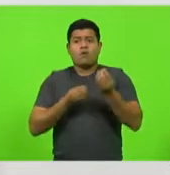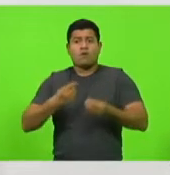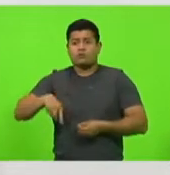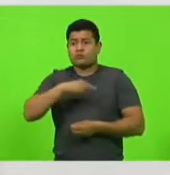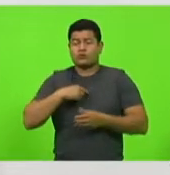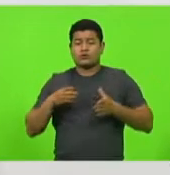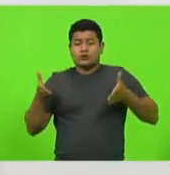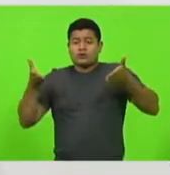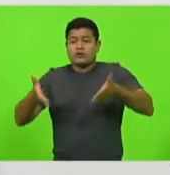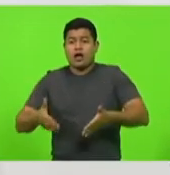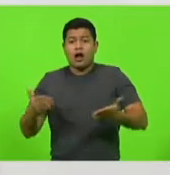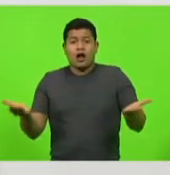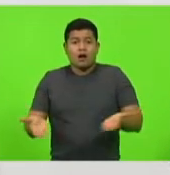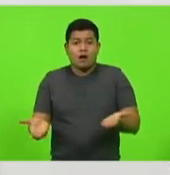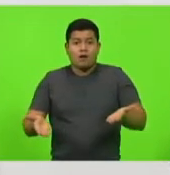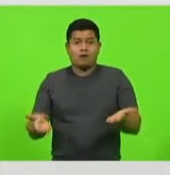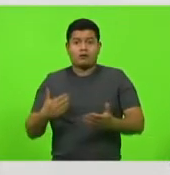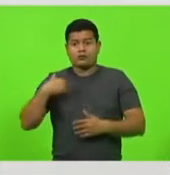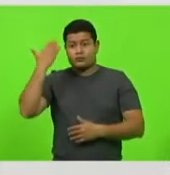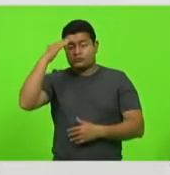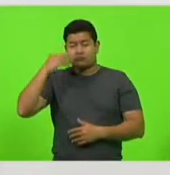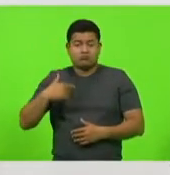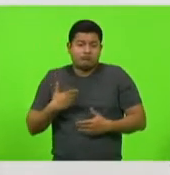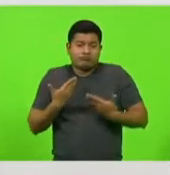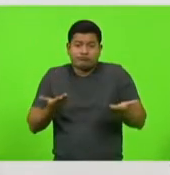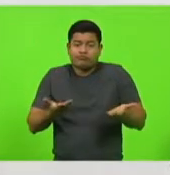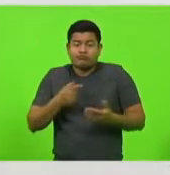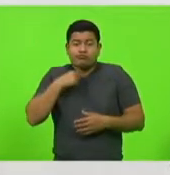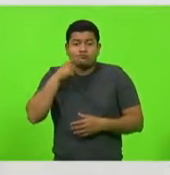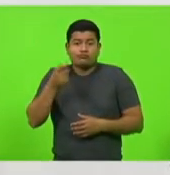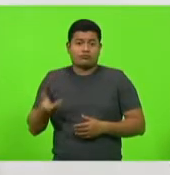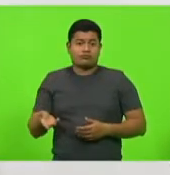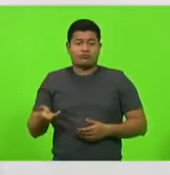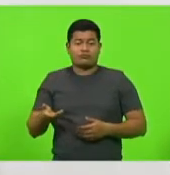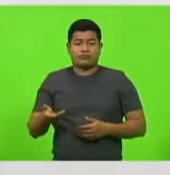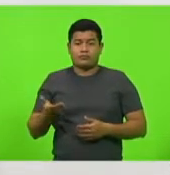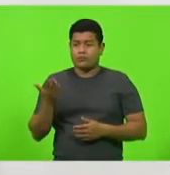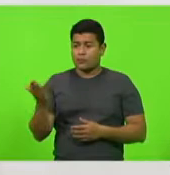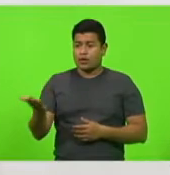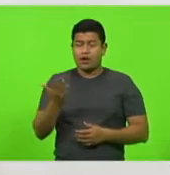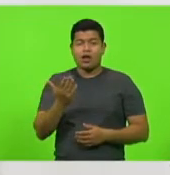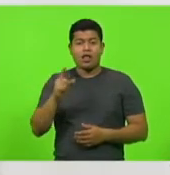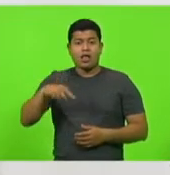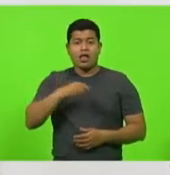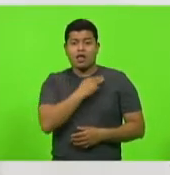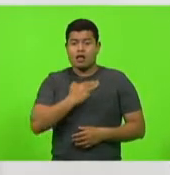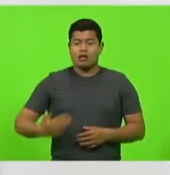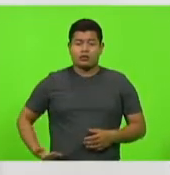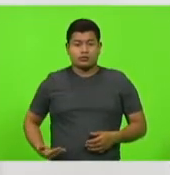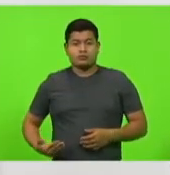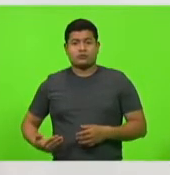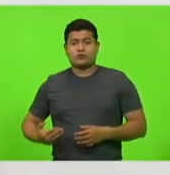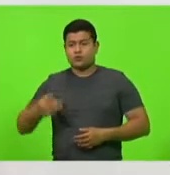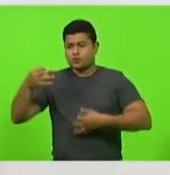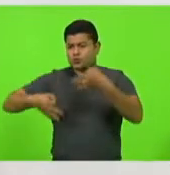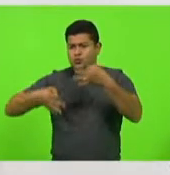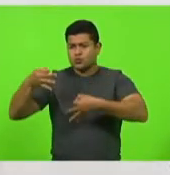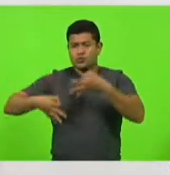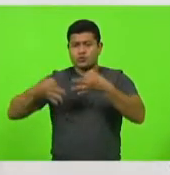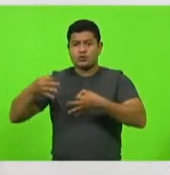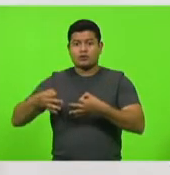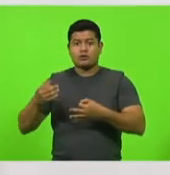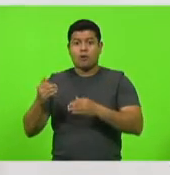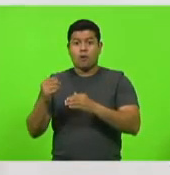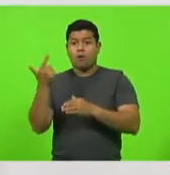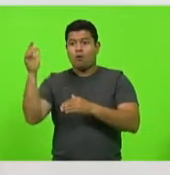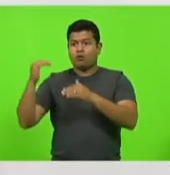entender. Justo ele, que é juiz supremo e nessa condição não tem ninguém acima para lhe dizer que